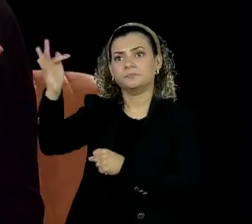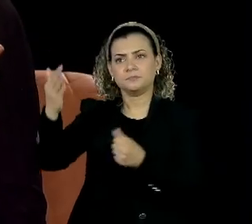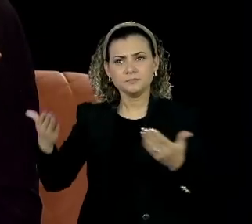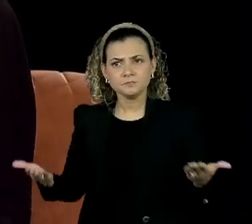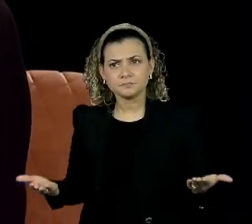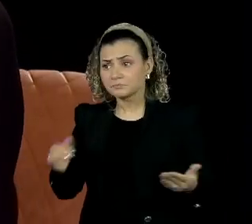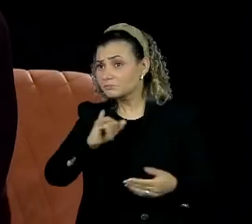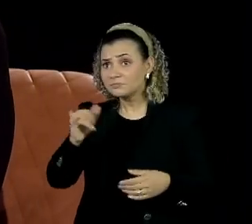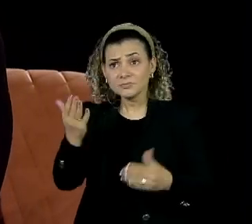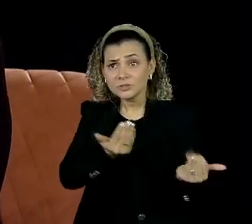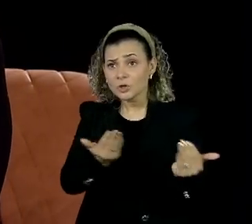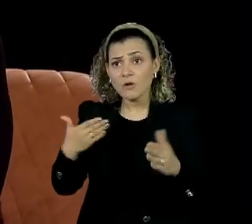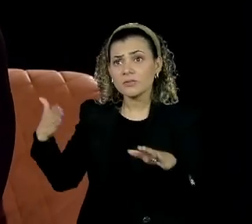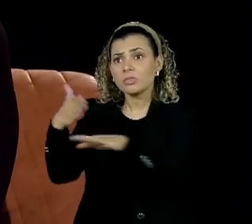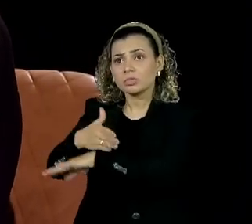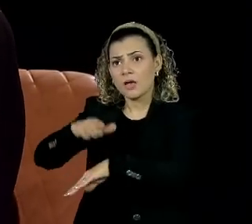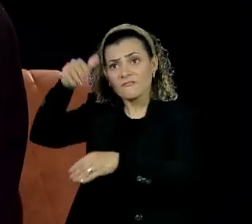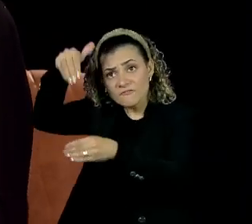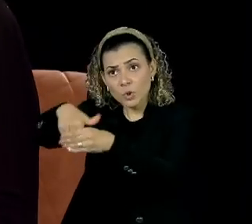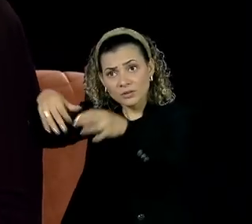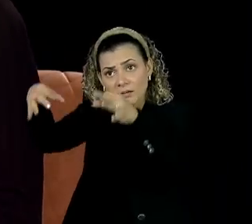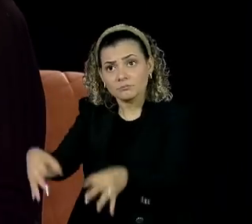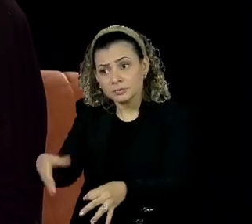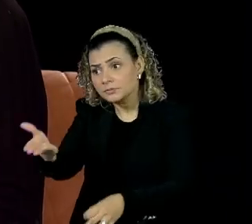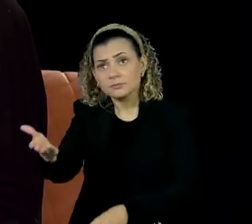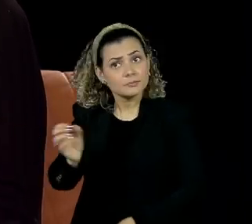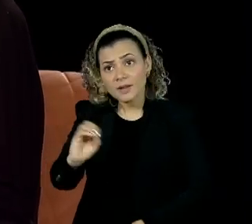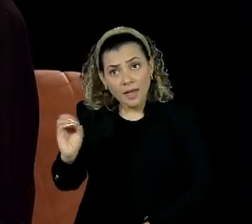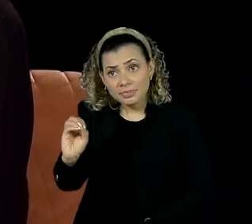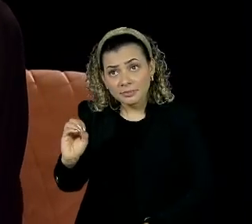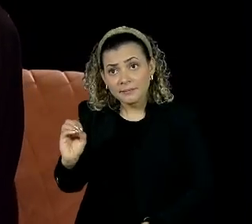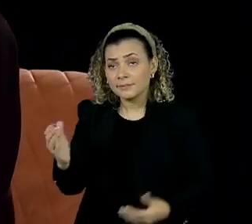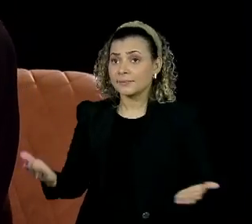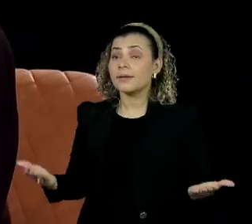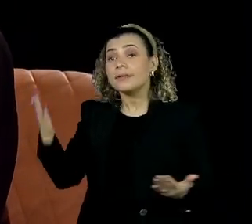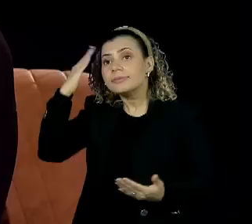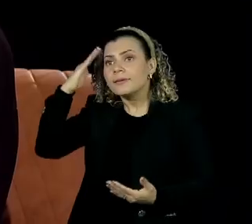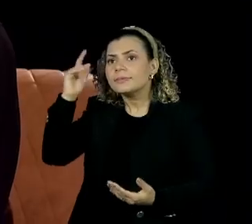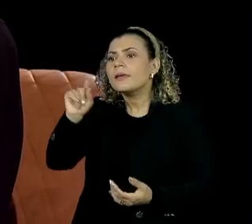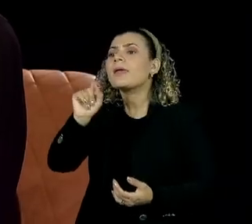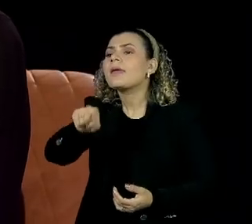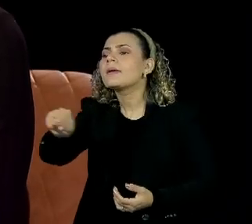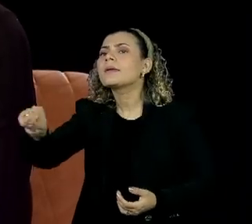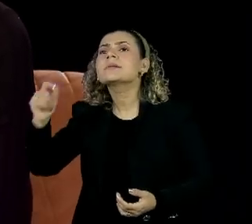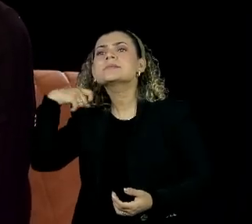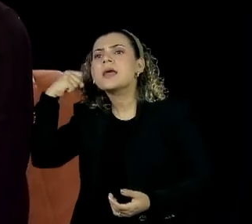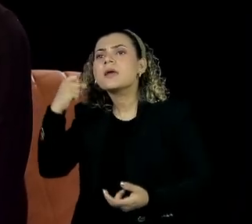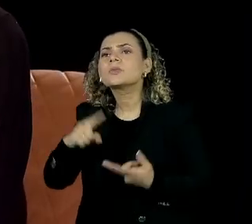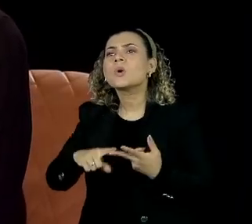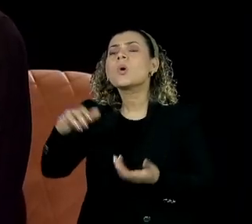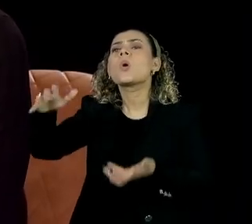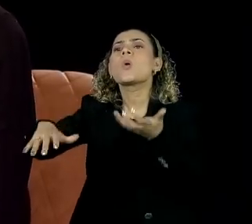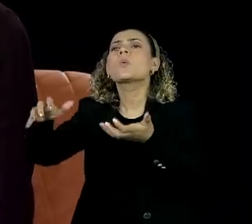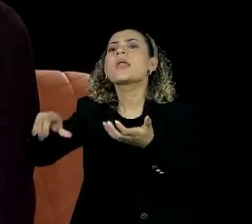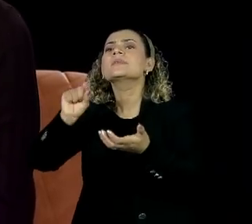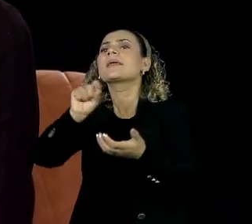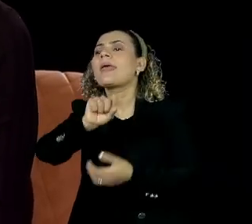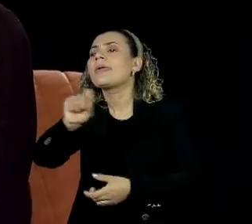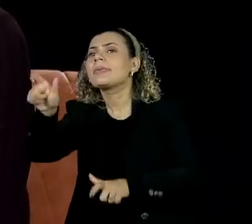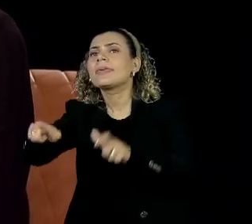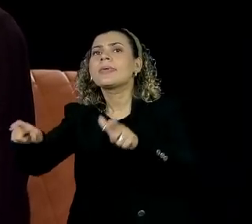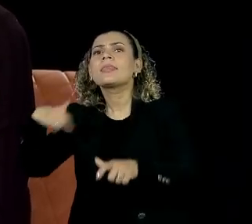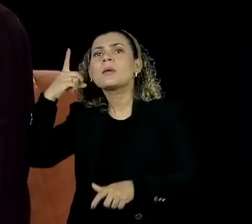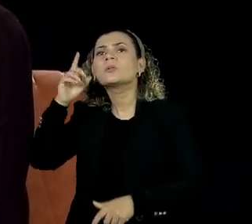se ele não se meter, né, e tentar entender quem são esses senadores, quem é o Congresso Nacional, quem são esses